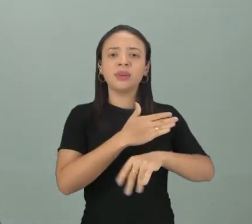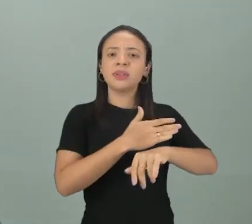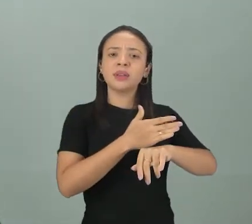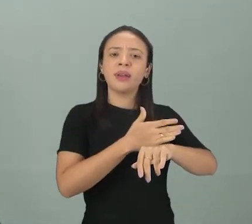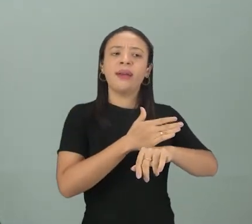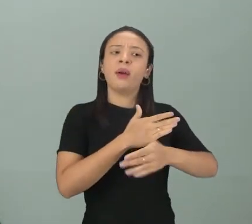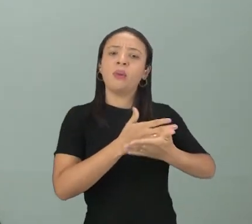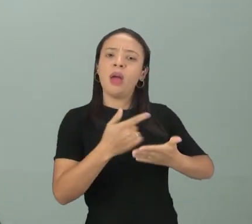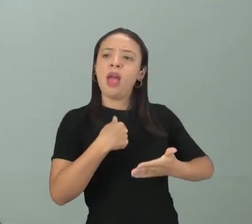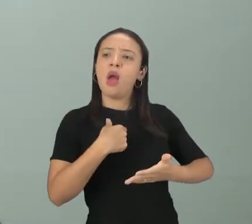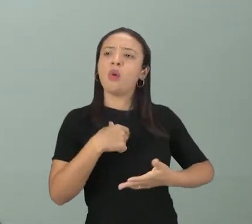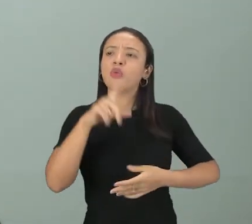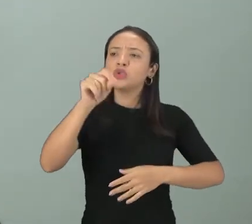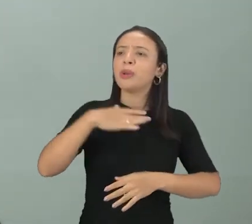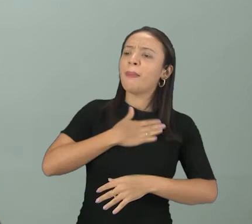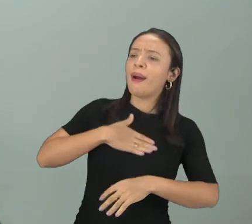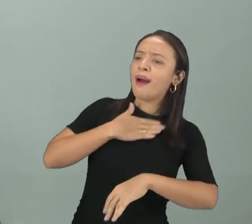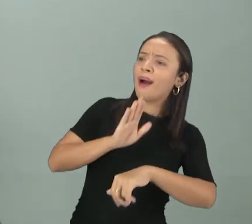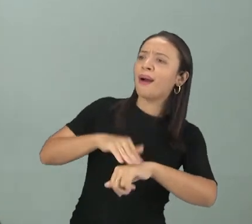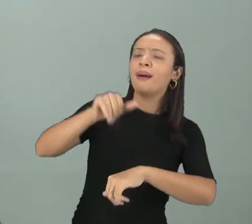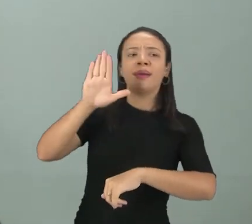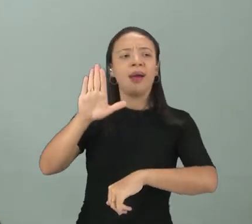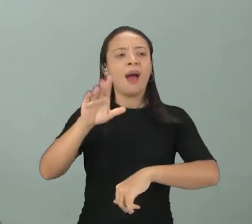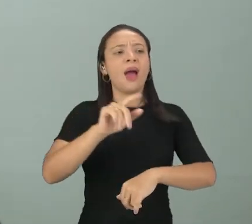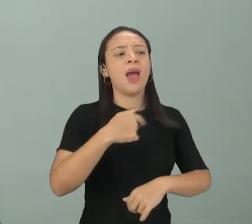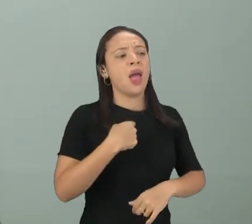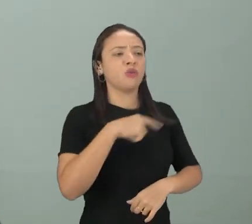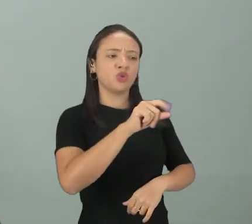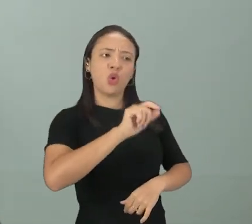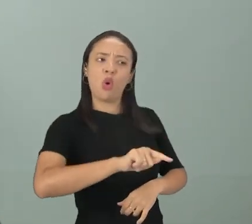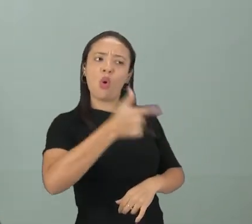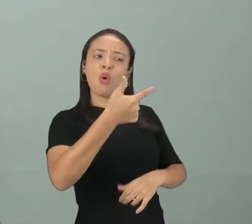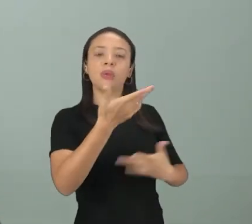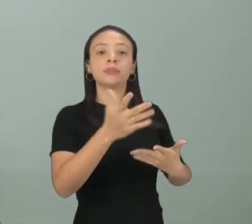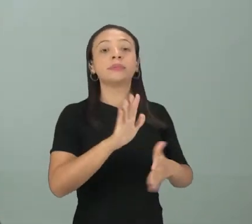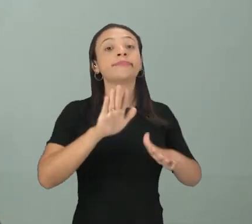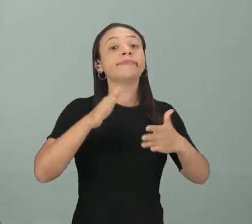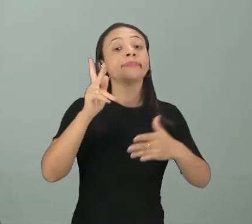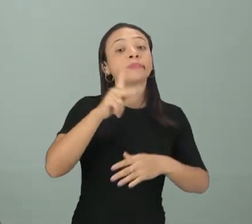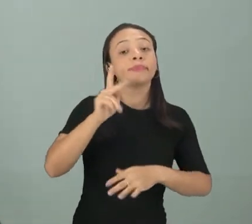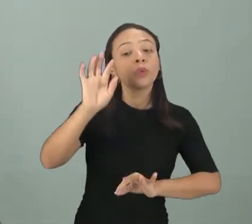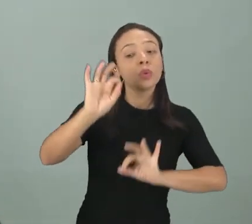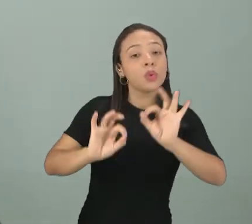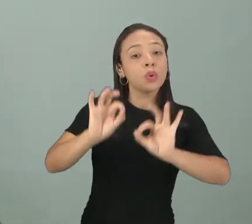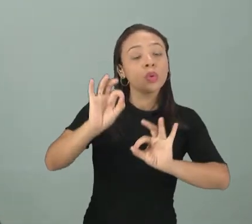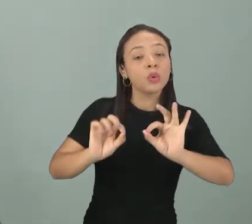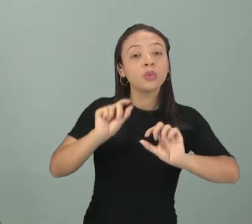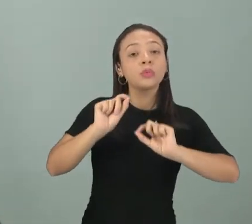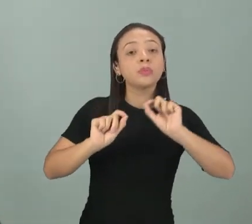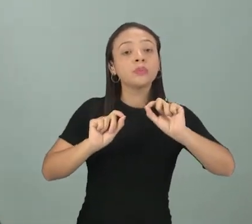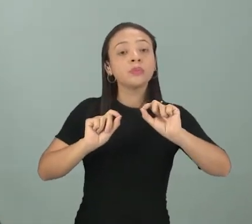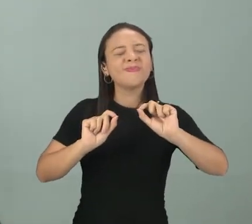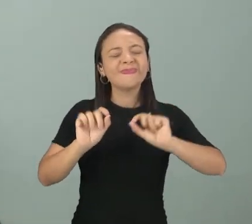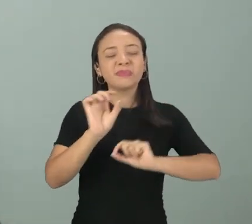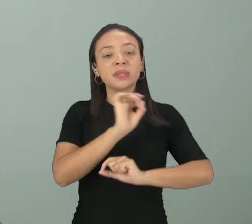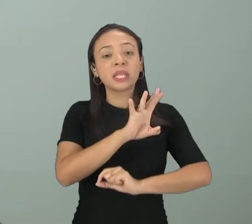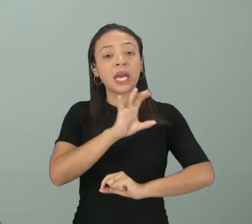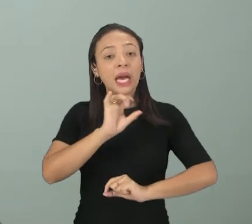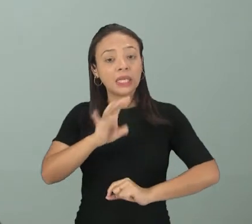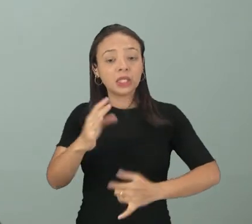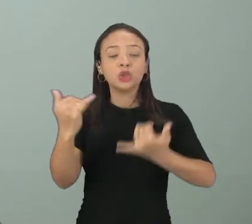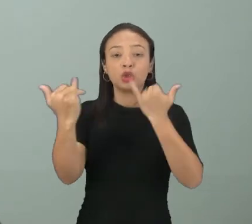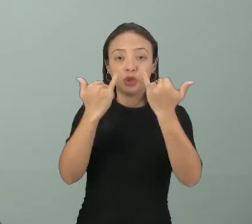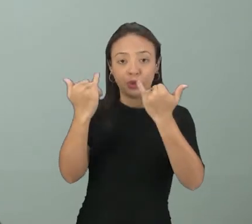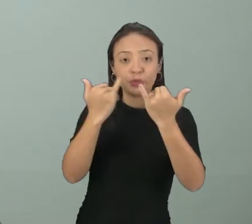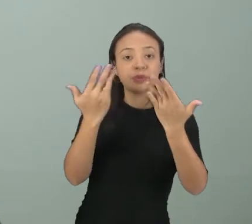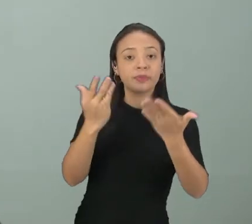falar eu preferi tal apresentação eu preferi aquela outra apresentação Então a professora Leila resolveu organizar cada uma